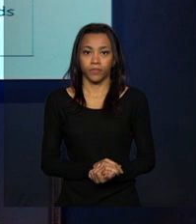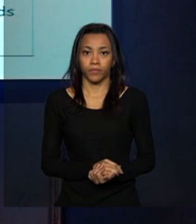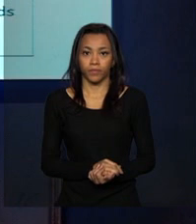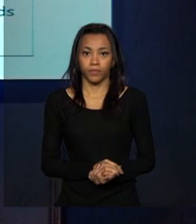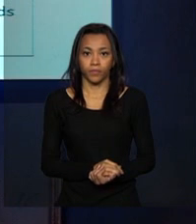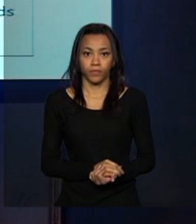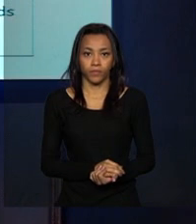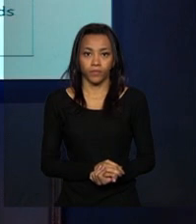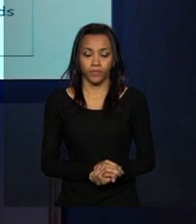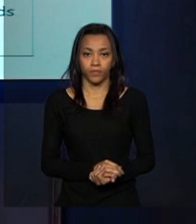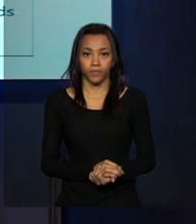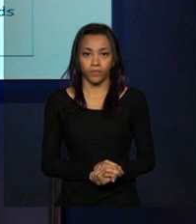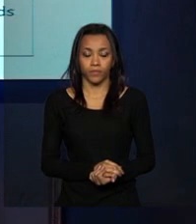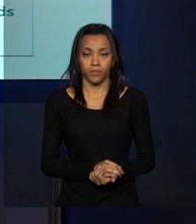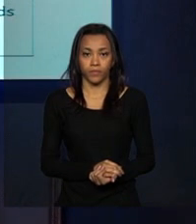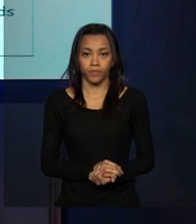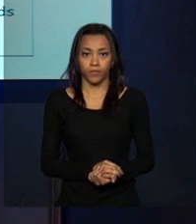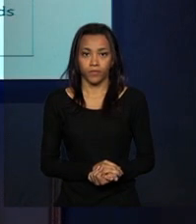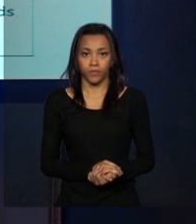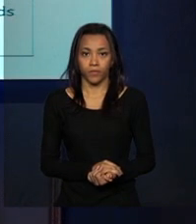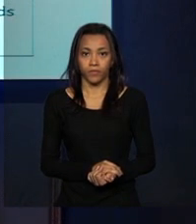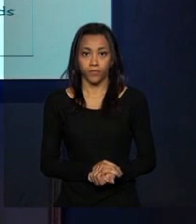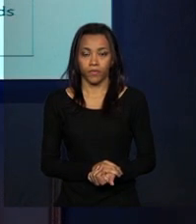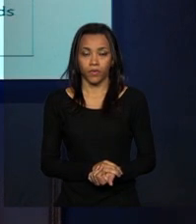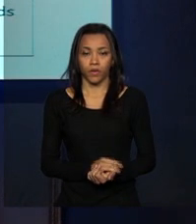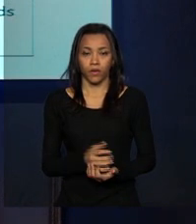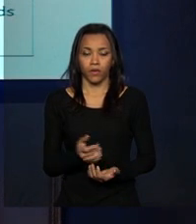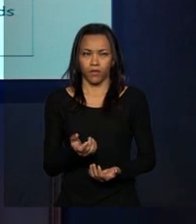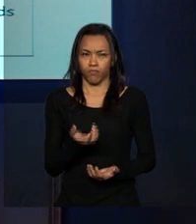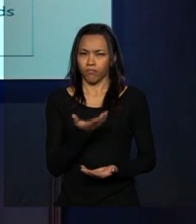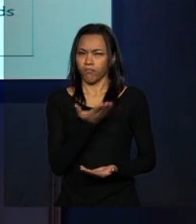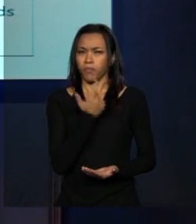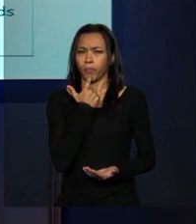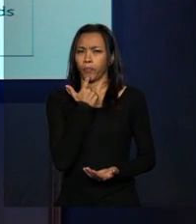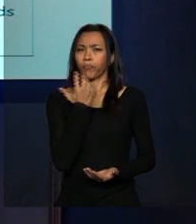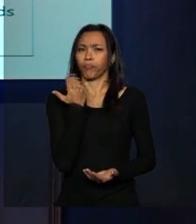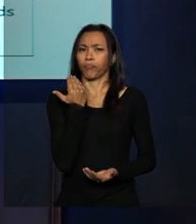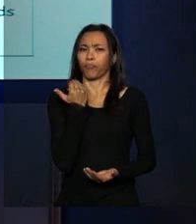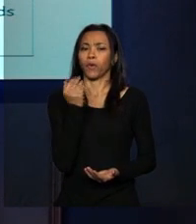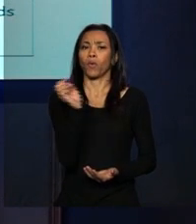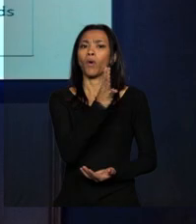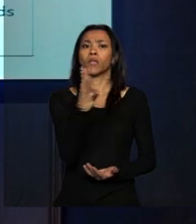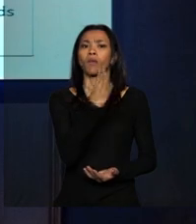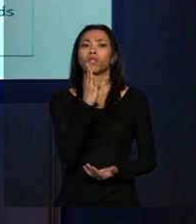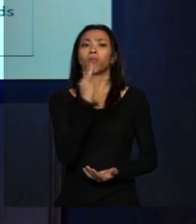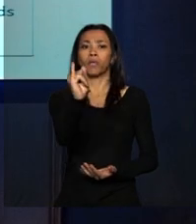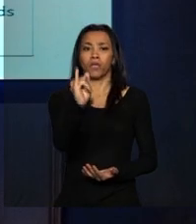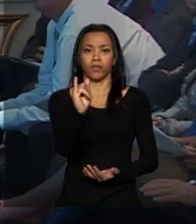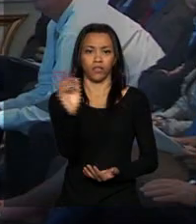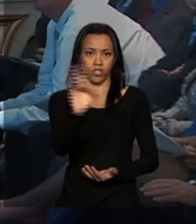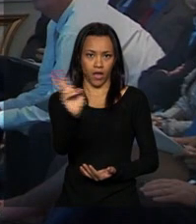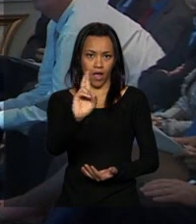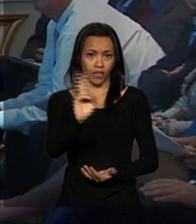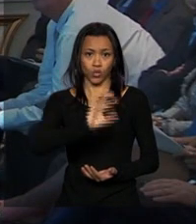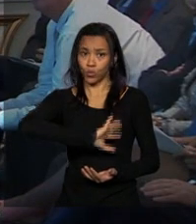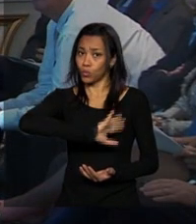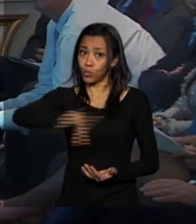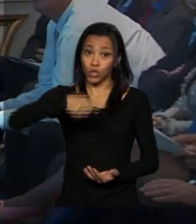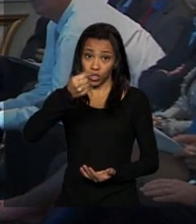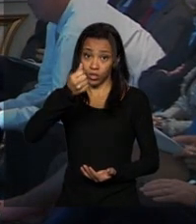mesan no passado recente 4 44 bilhões de reais tem sido investido em todos esses projetos